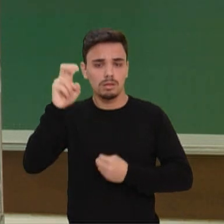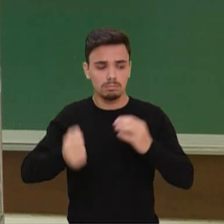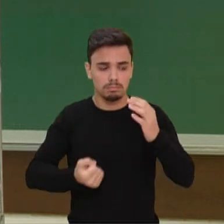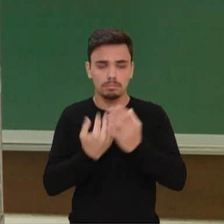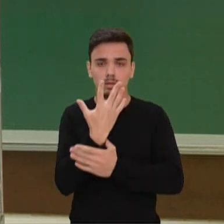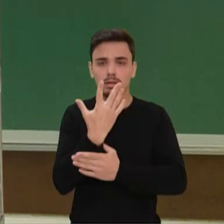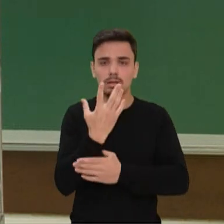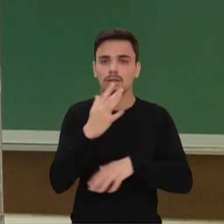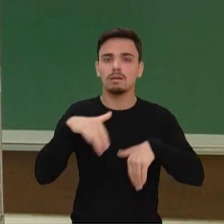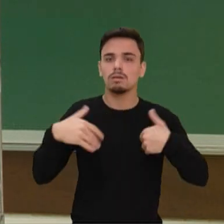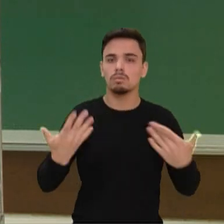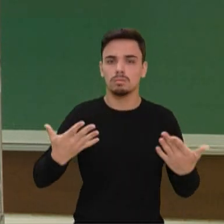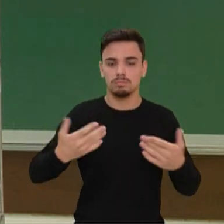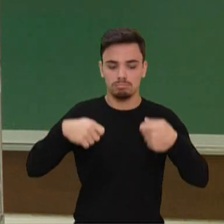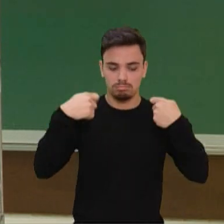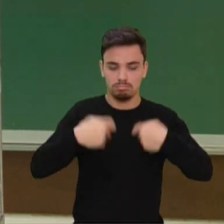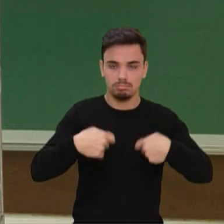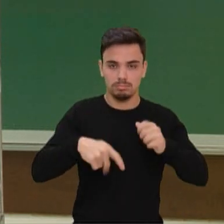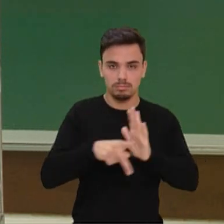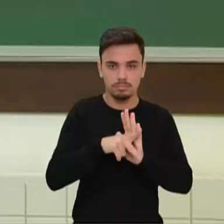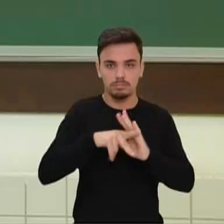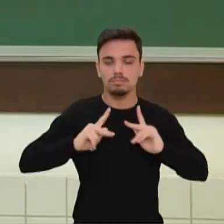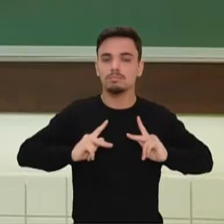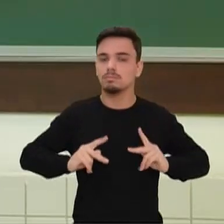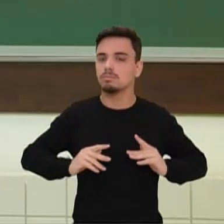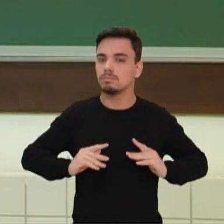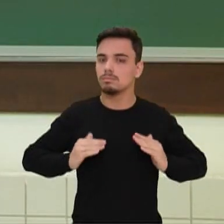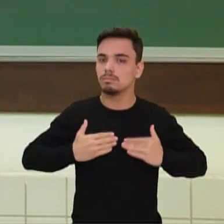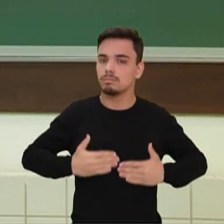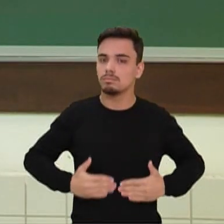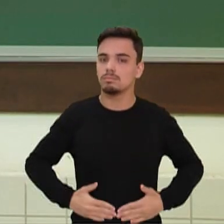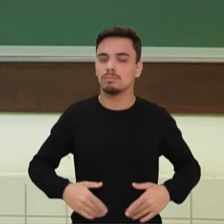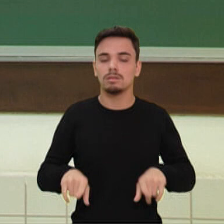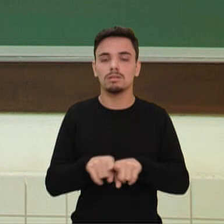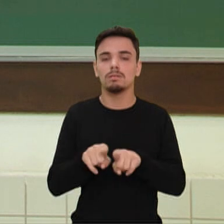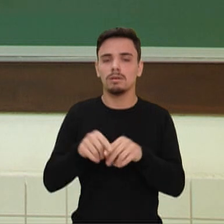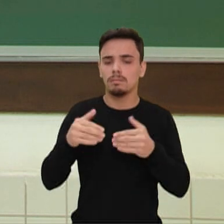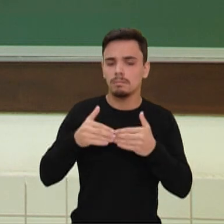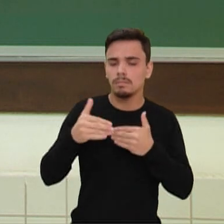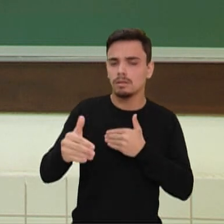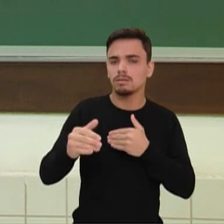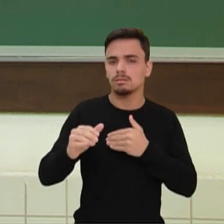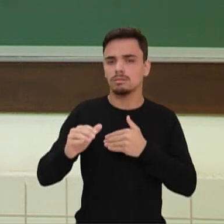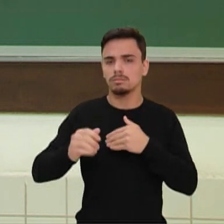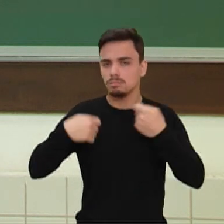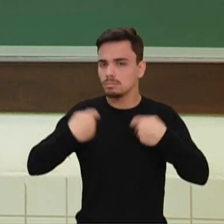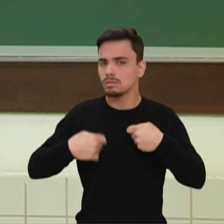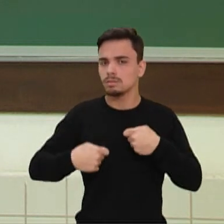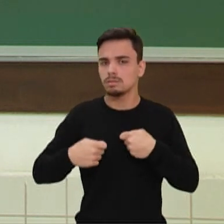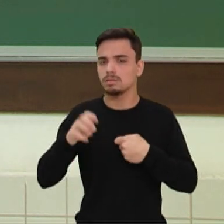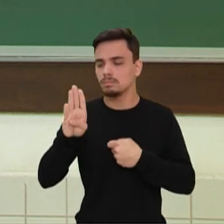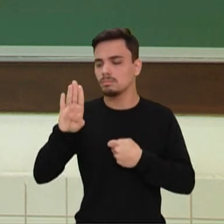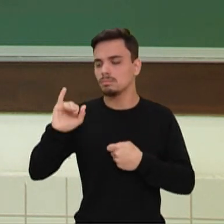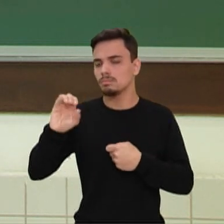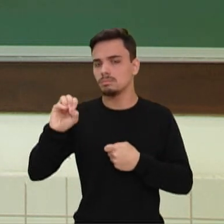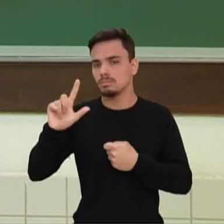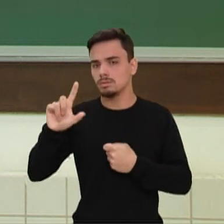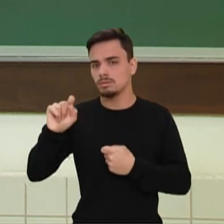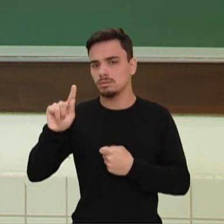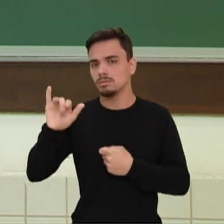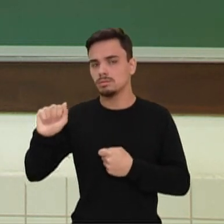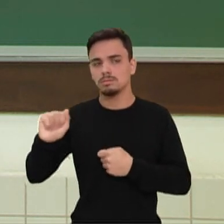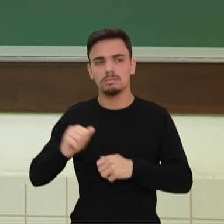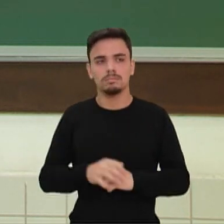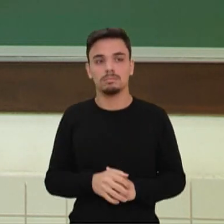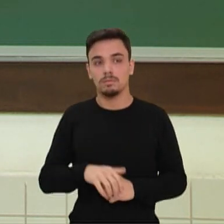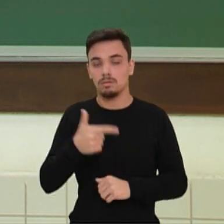a partir das necessidades do corpo, ou seja, a partir de necessidades biológicas. Aqui